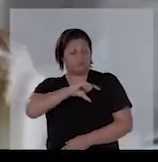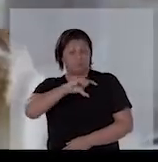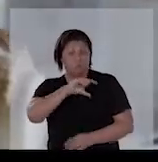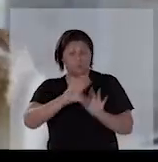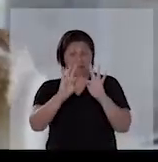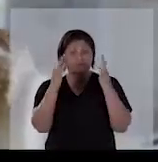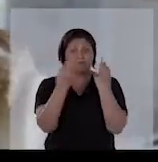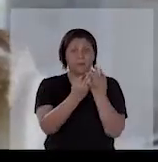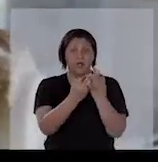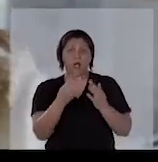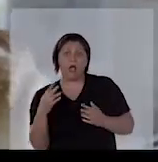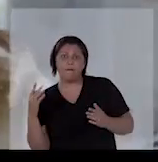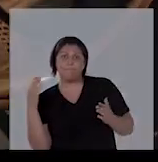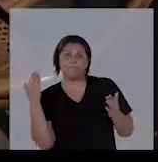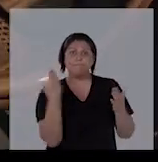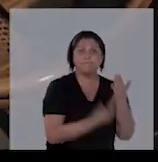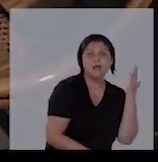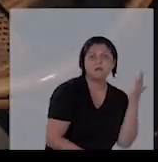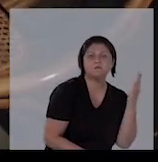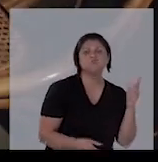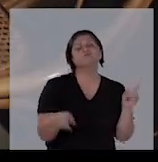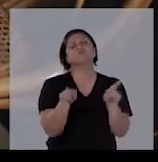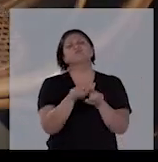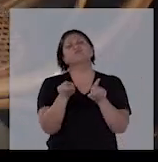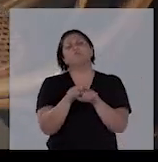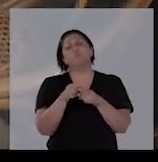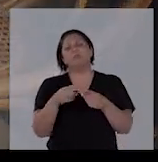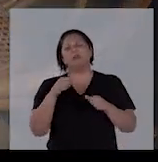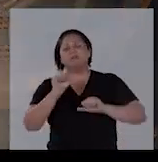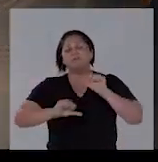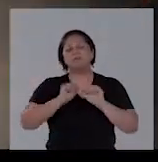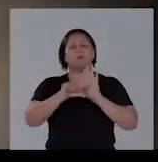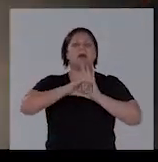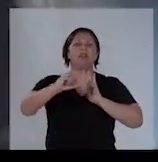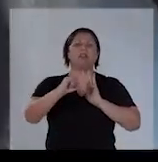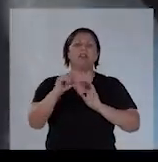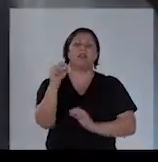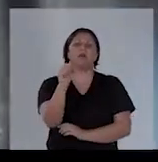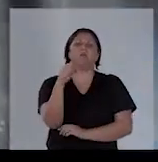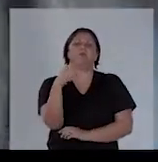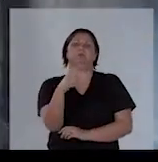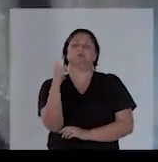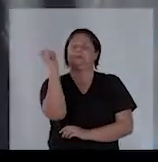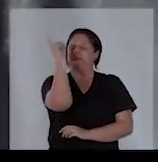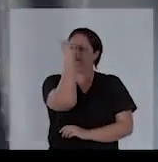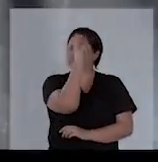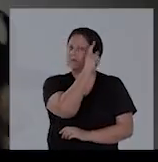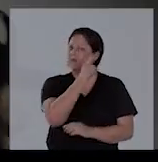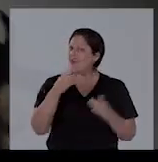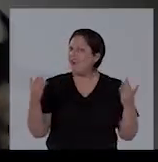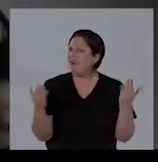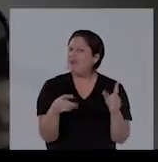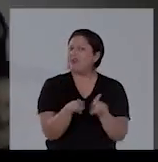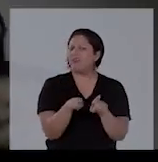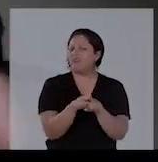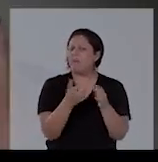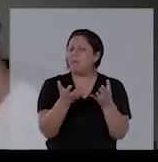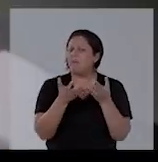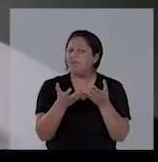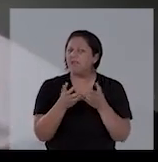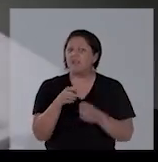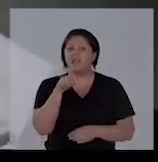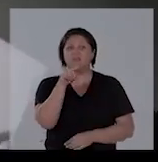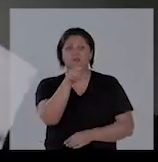milhares do bolsa família reformas dificultam a aposentadoria e retiram direitos agora